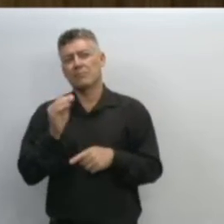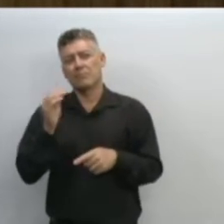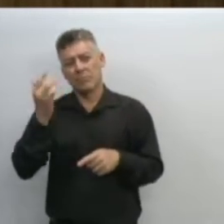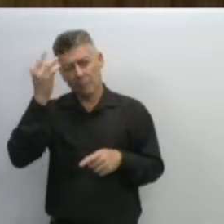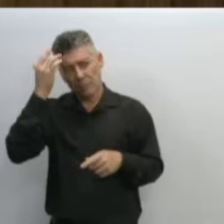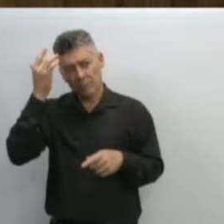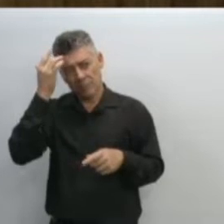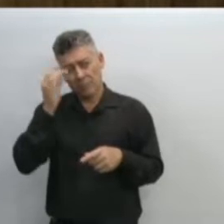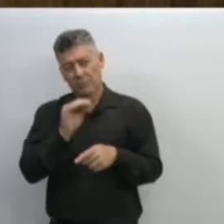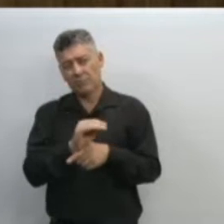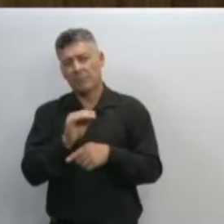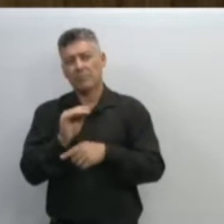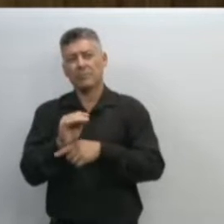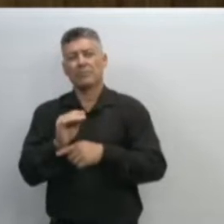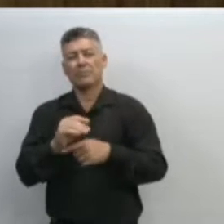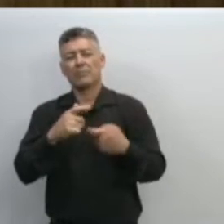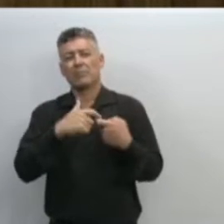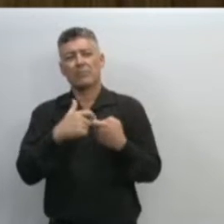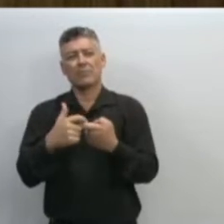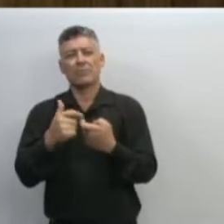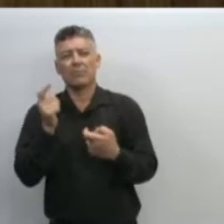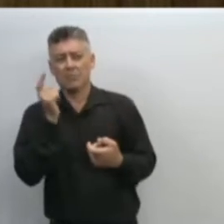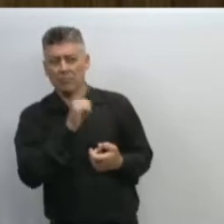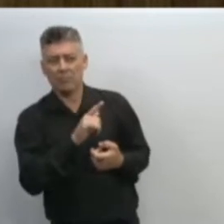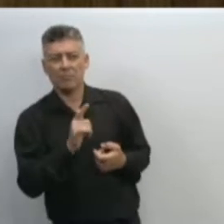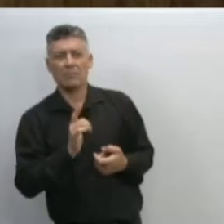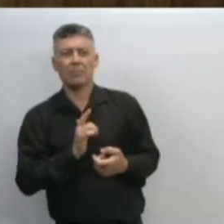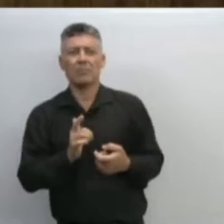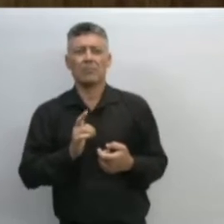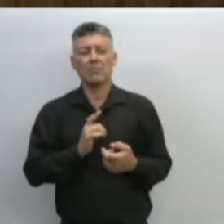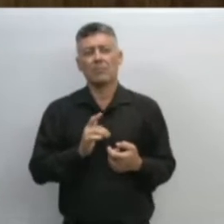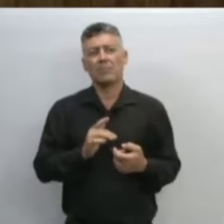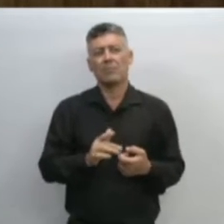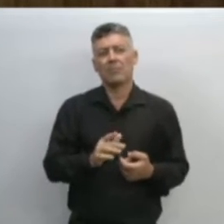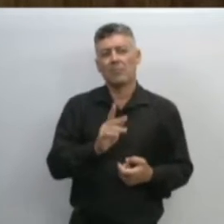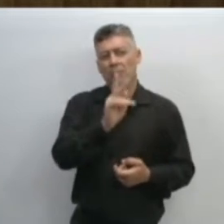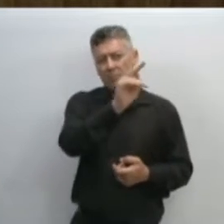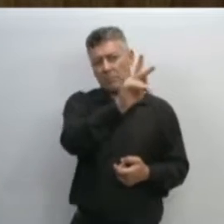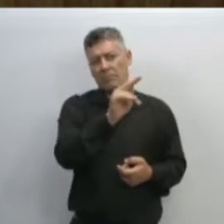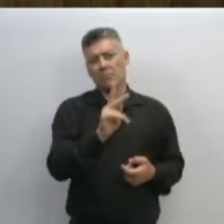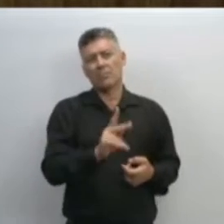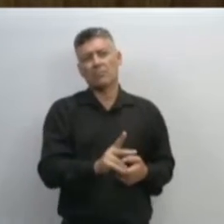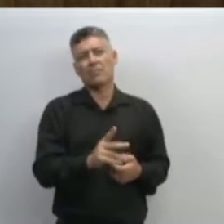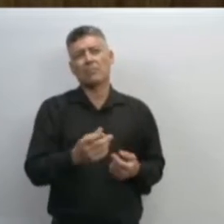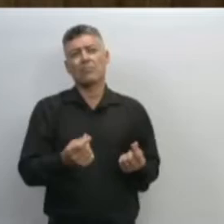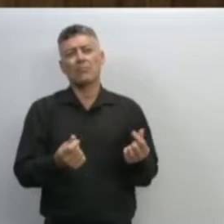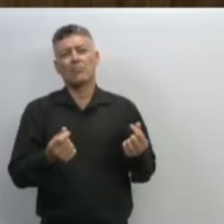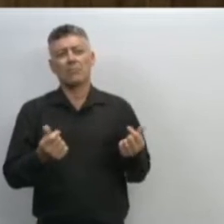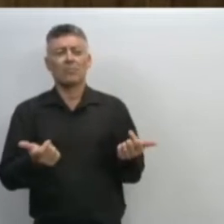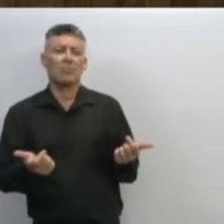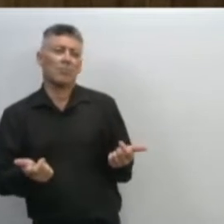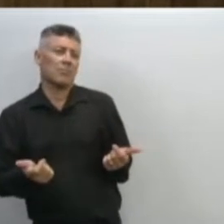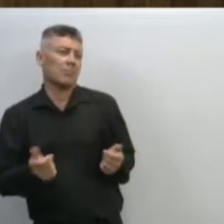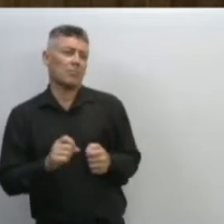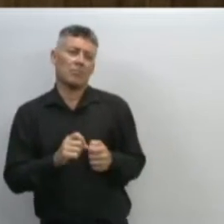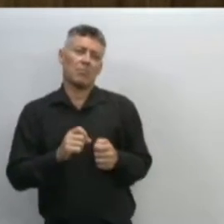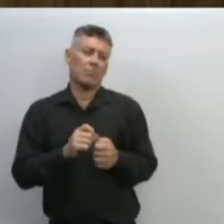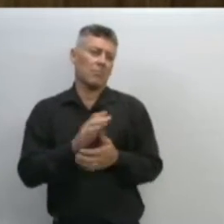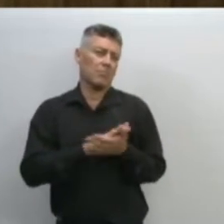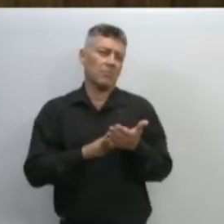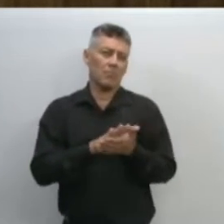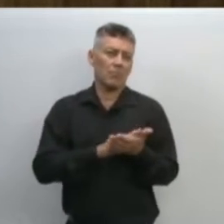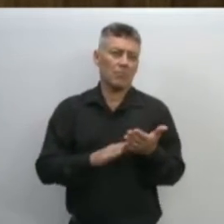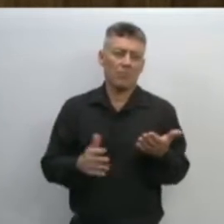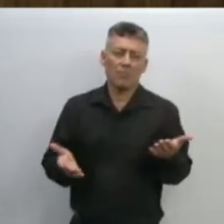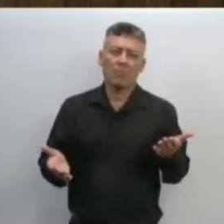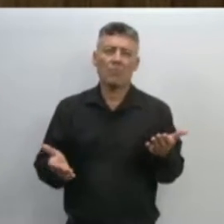capacitar os carroceiros para que eles tenham uma independência financeira. Mas nada foi feito e continuam